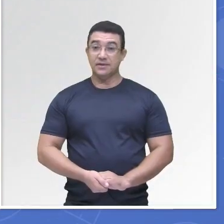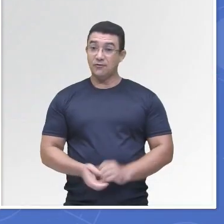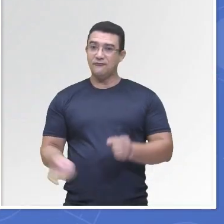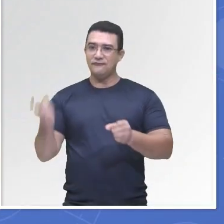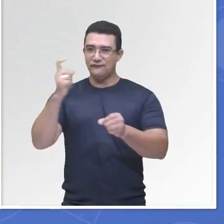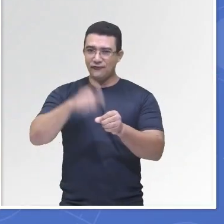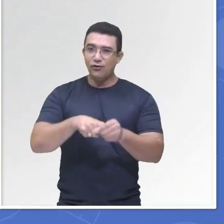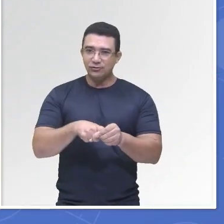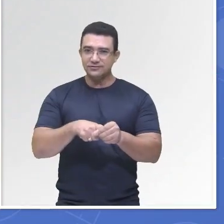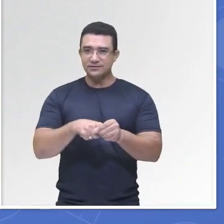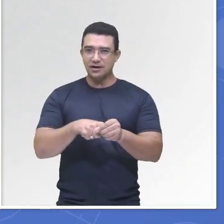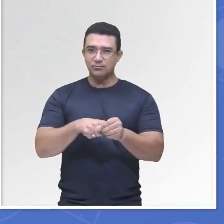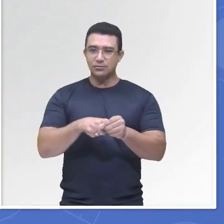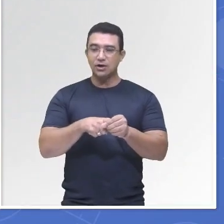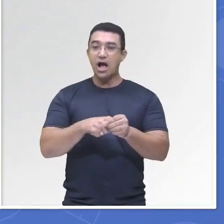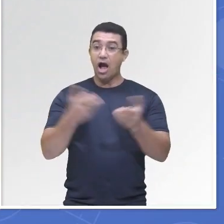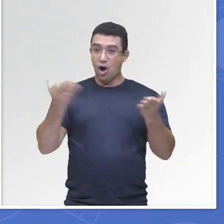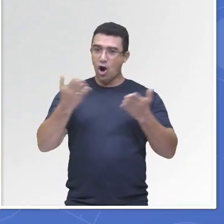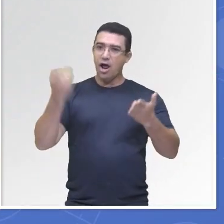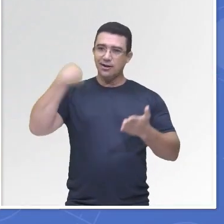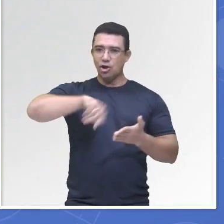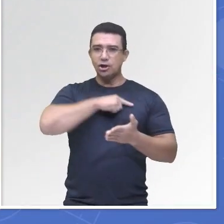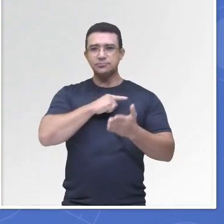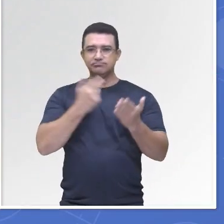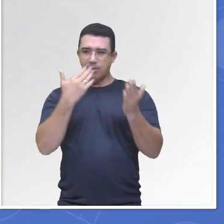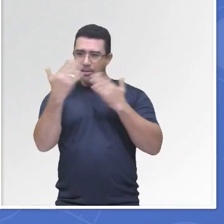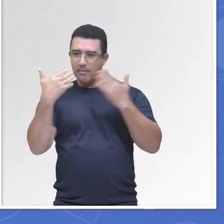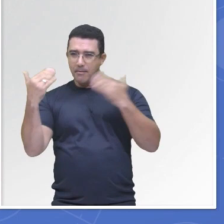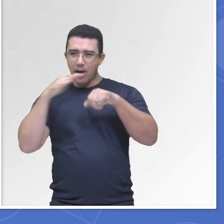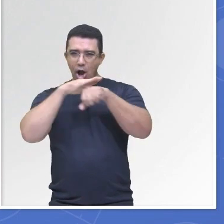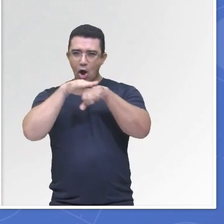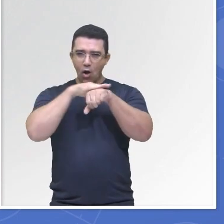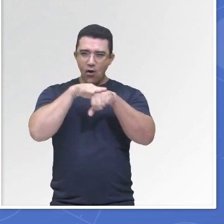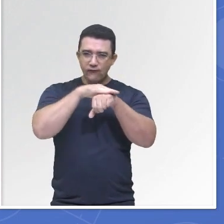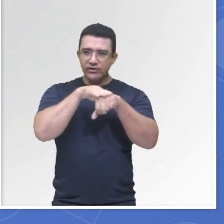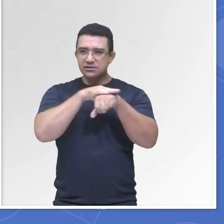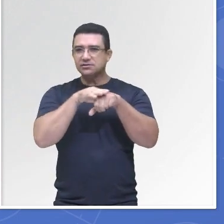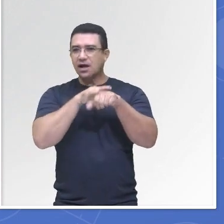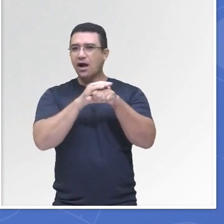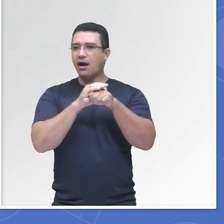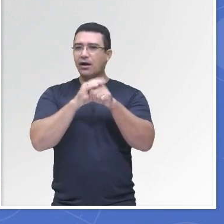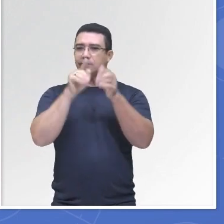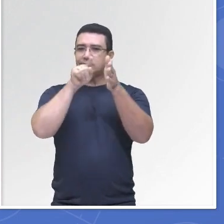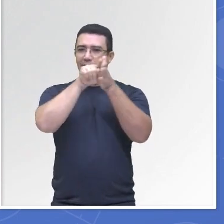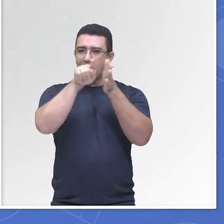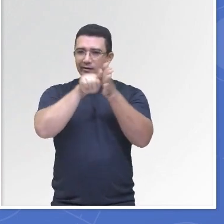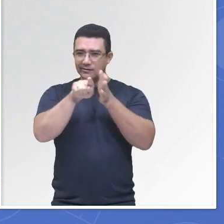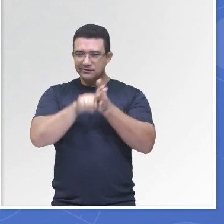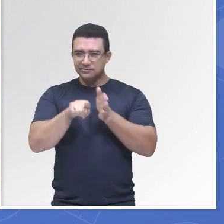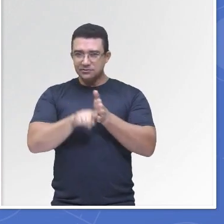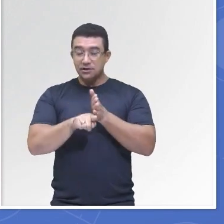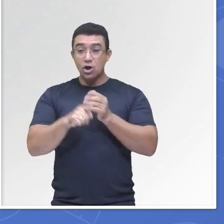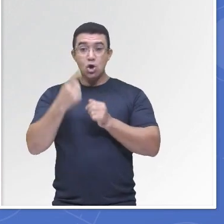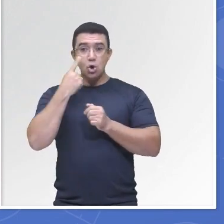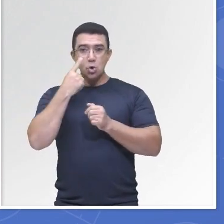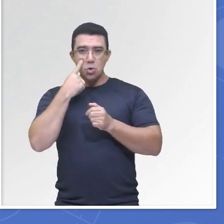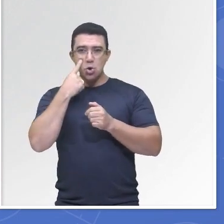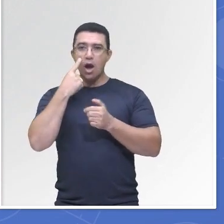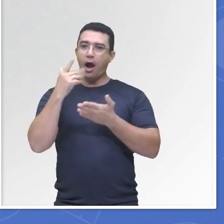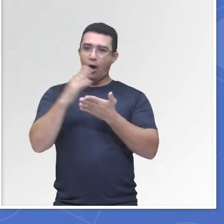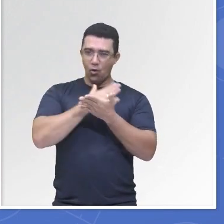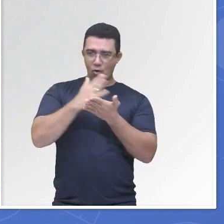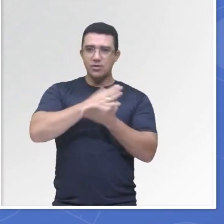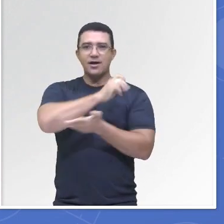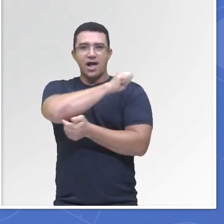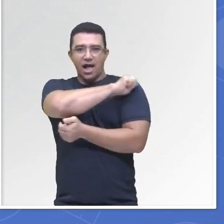voltamos aí para a gente comentar as nossas questões, né? Eu vi que alguns dos nossos